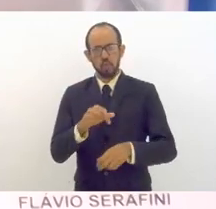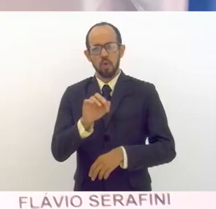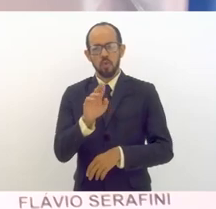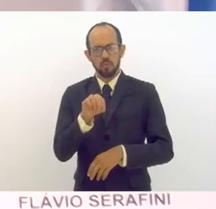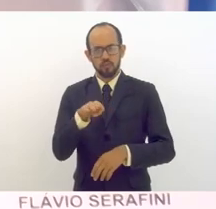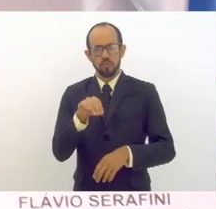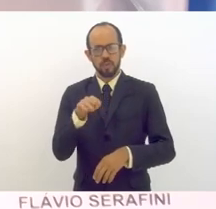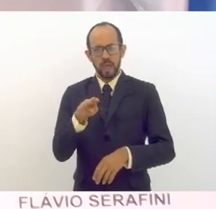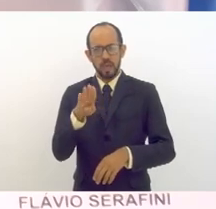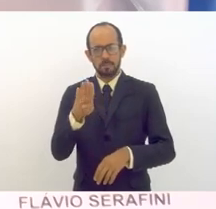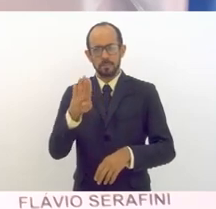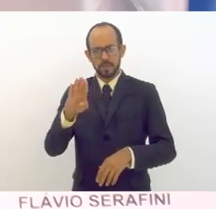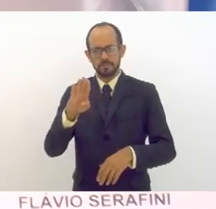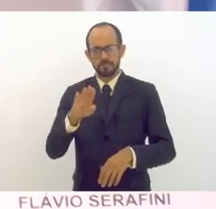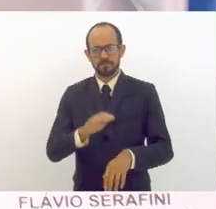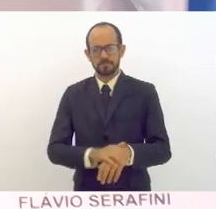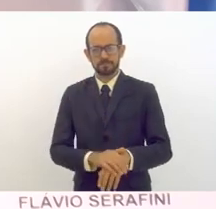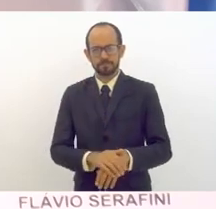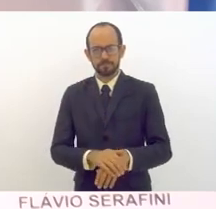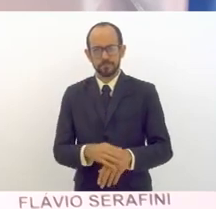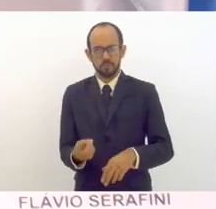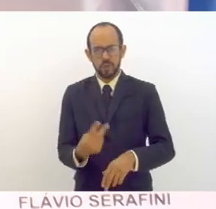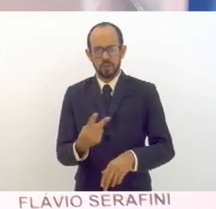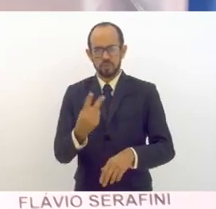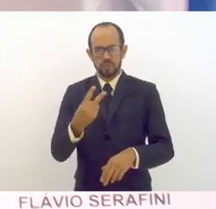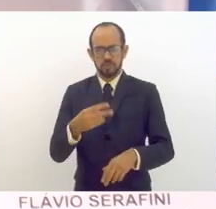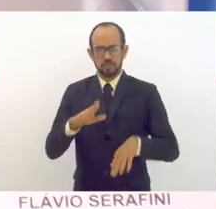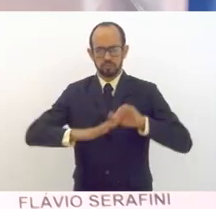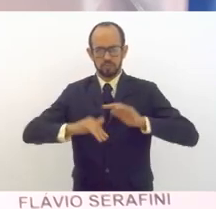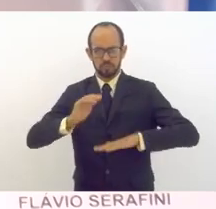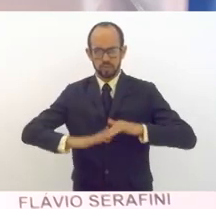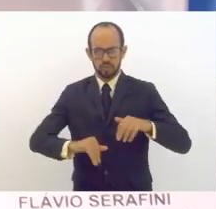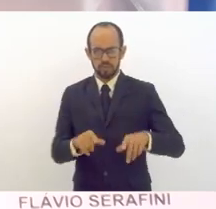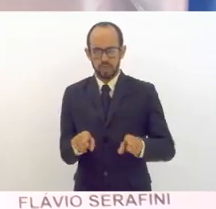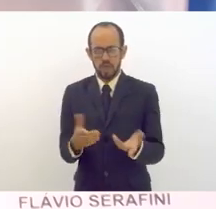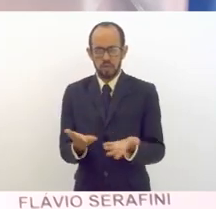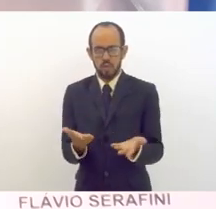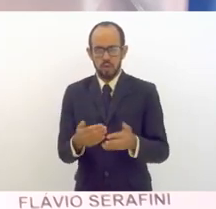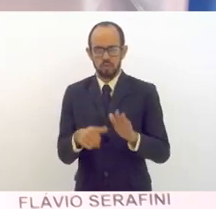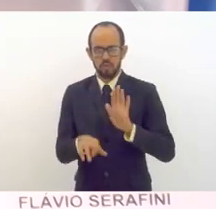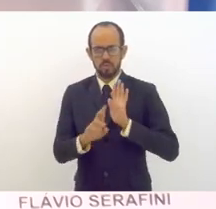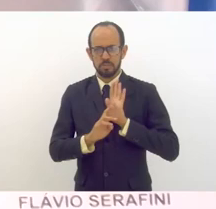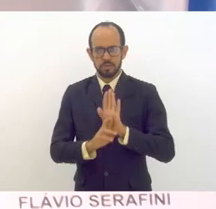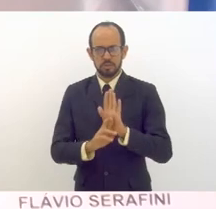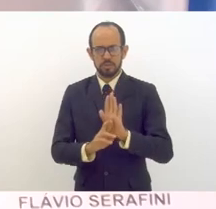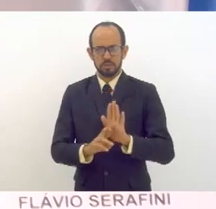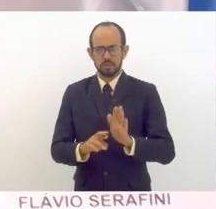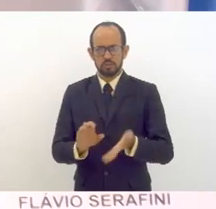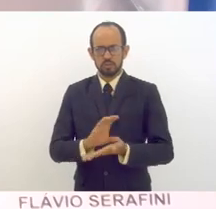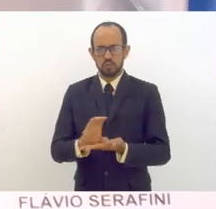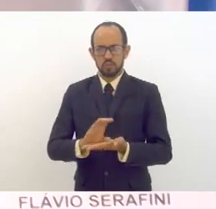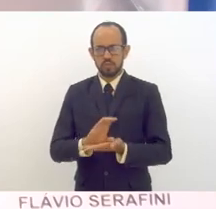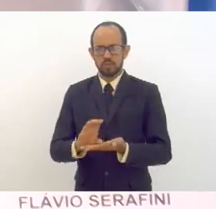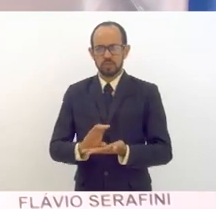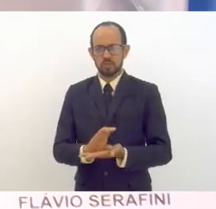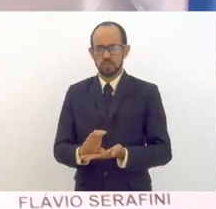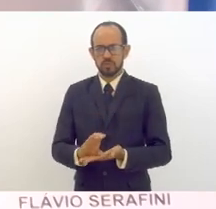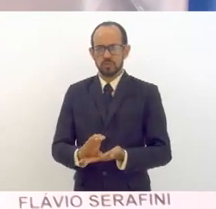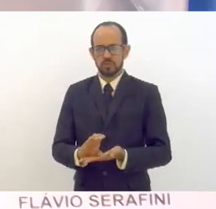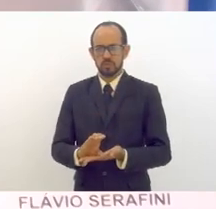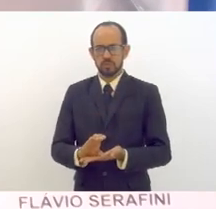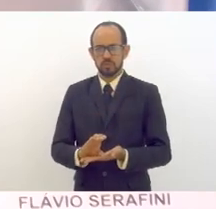à valorização dos profissionais. Mas chamo para fazer uso da palavra agora o representante do Conselho Regional de Serviço Social,